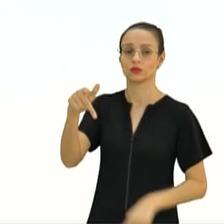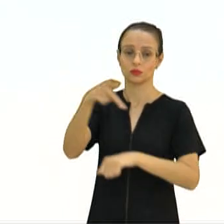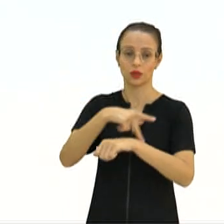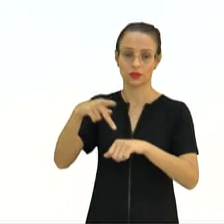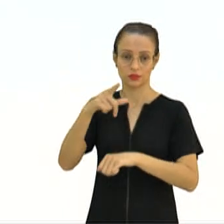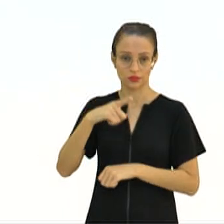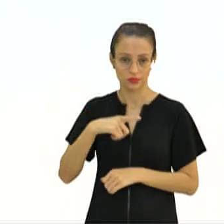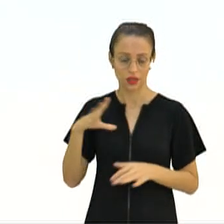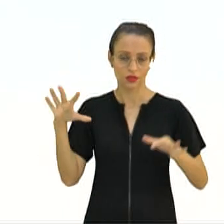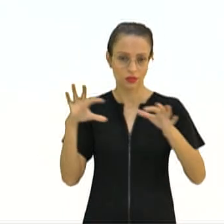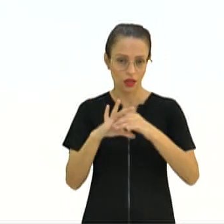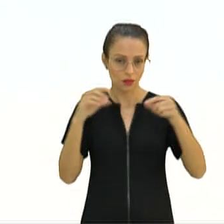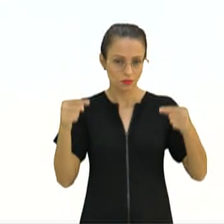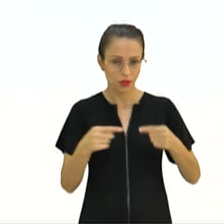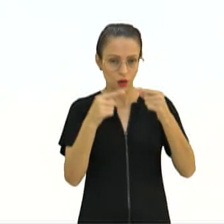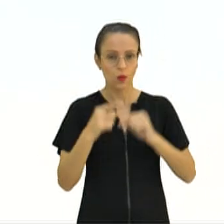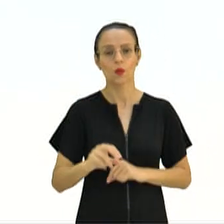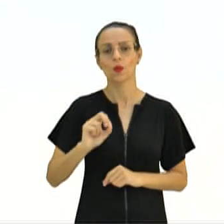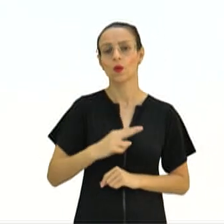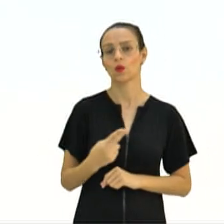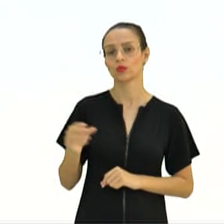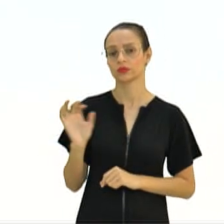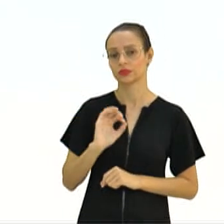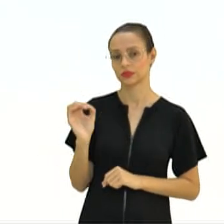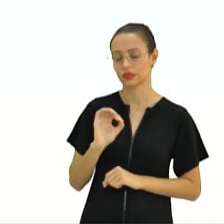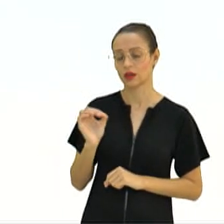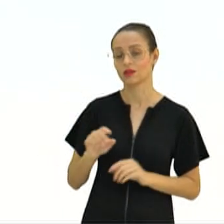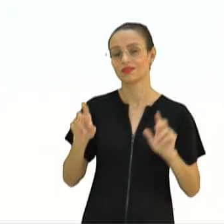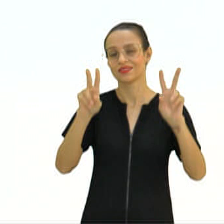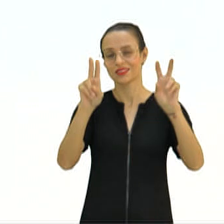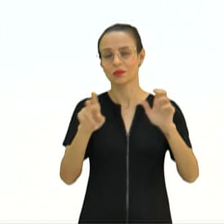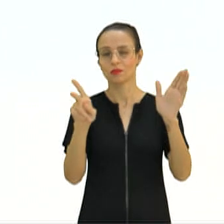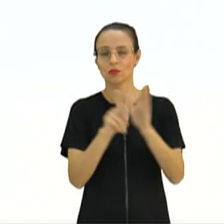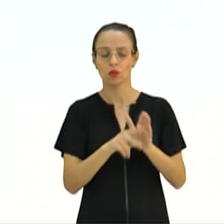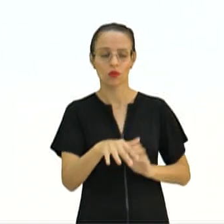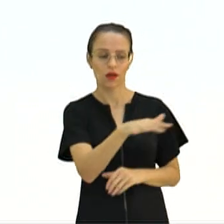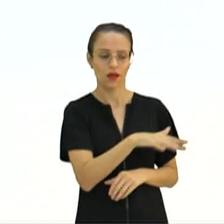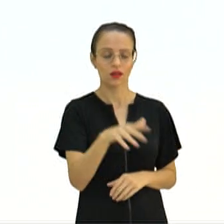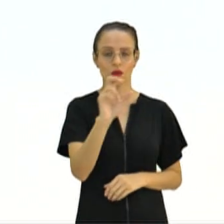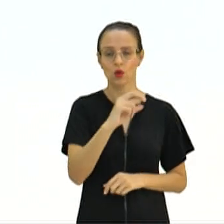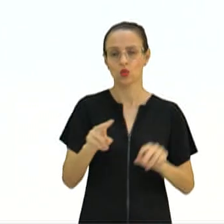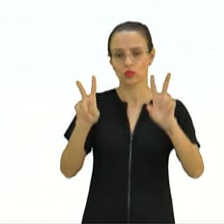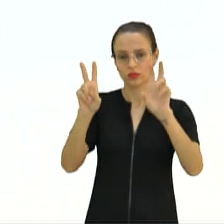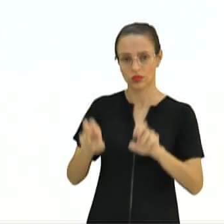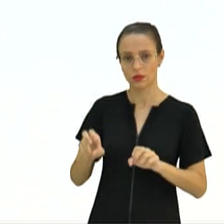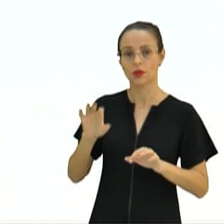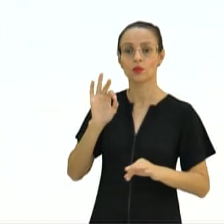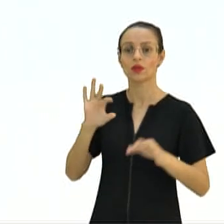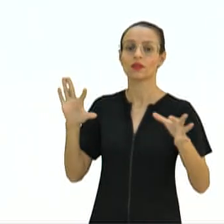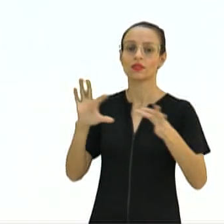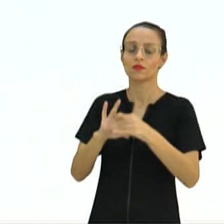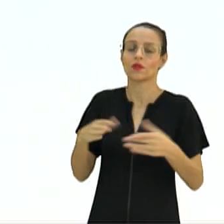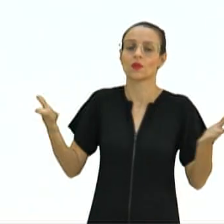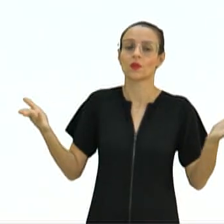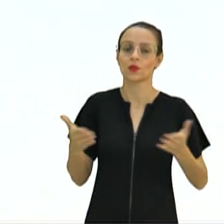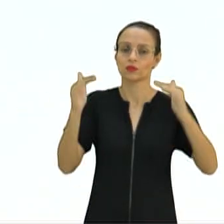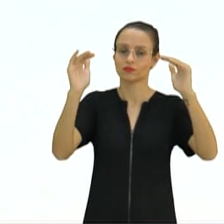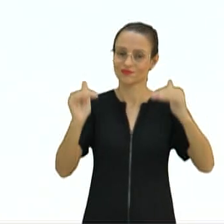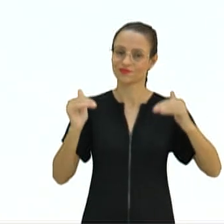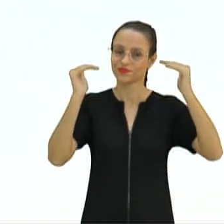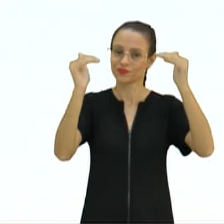ou não equivalentes. São termos comuns de alguma área ou temática. Produzem efeitos de atualidade,